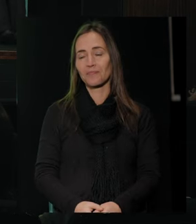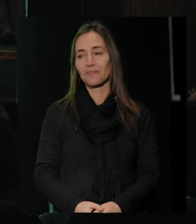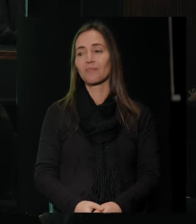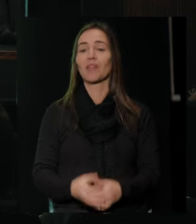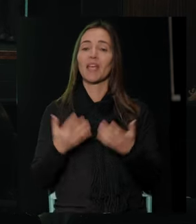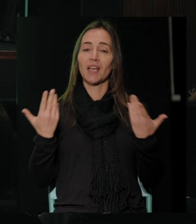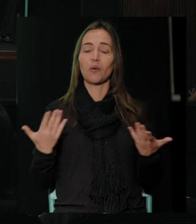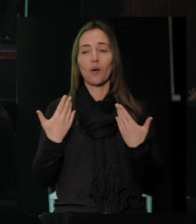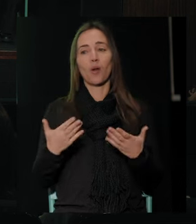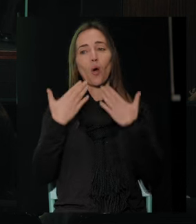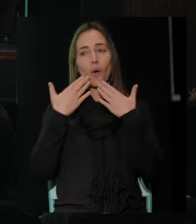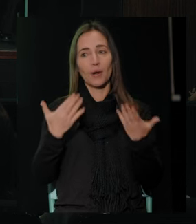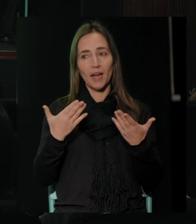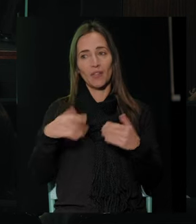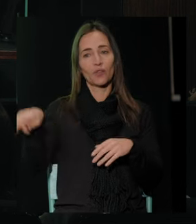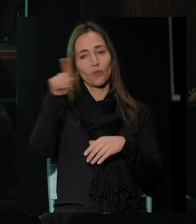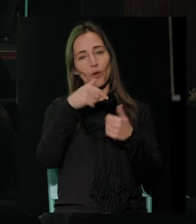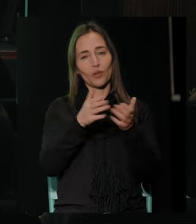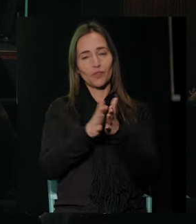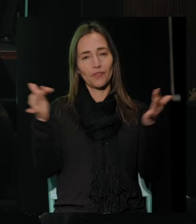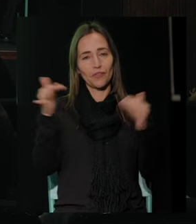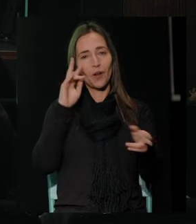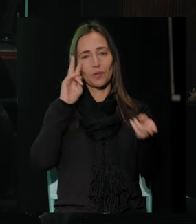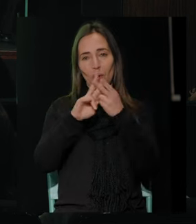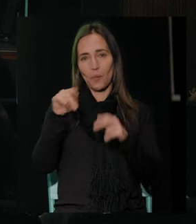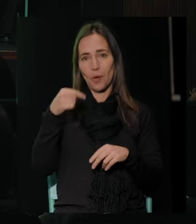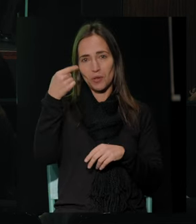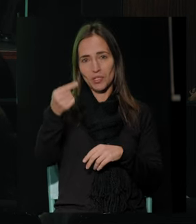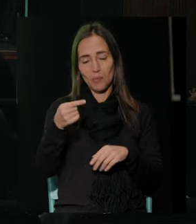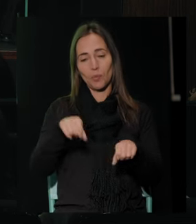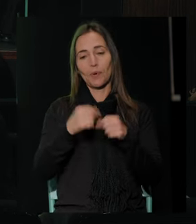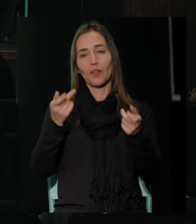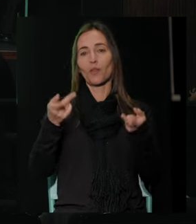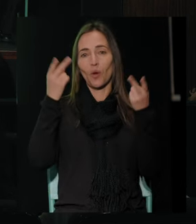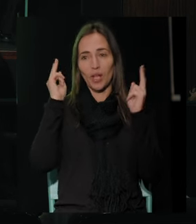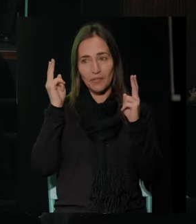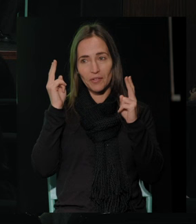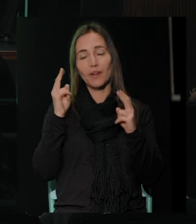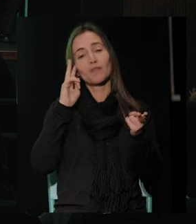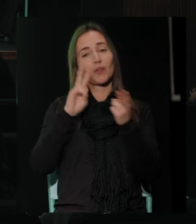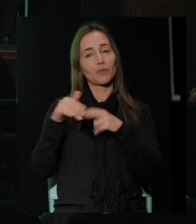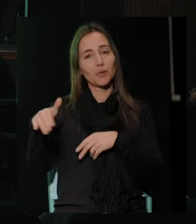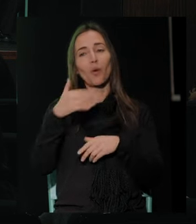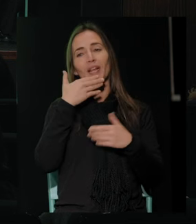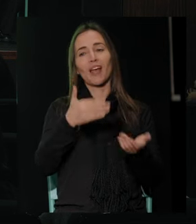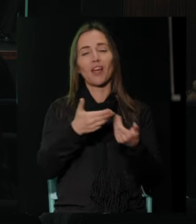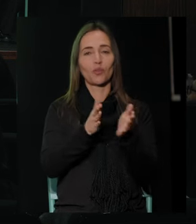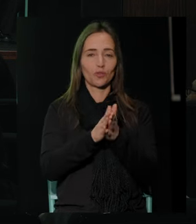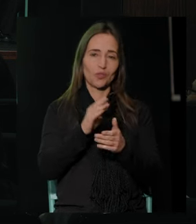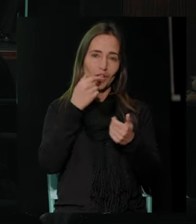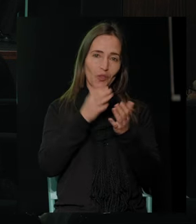Então, eu terminava agradecendo a vossa presença. Até um próximo encontro do LIVRE e vemo-nos por aí. Obrigada a todas e a todos.